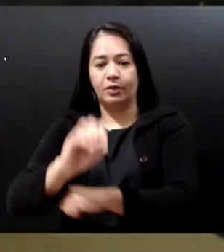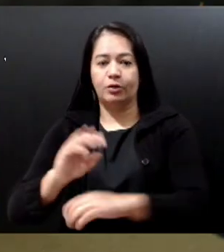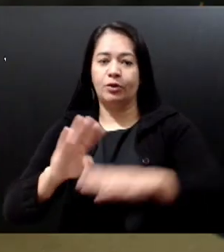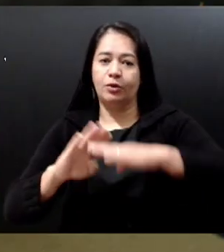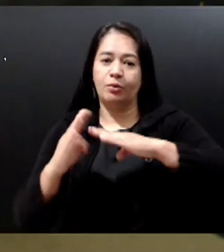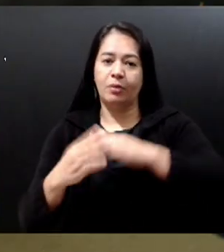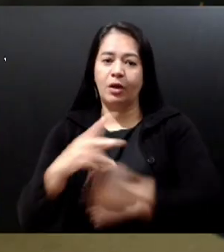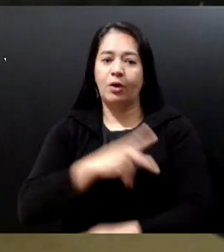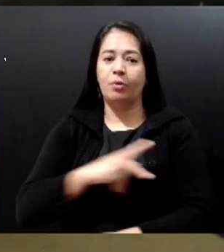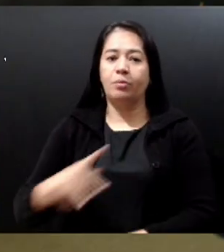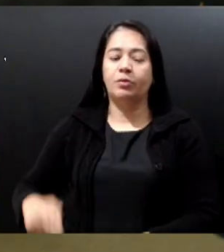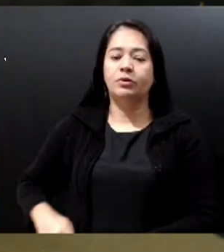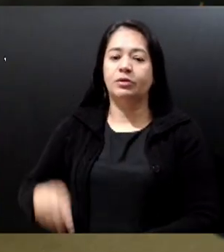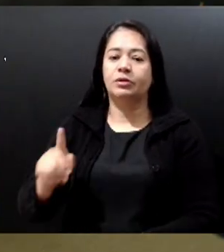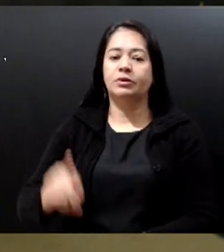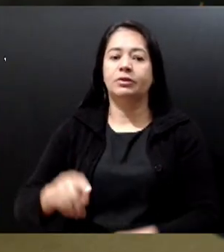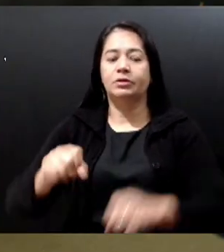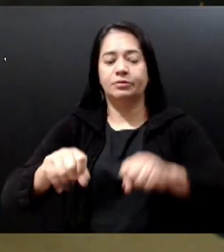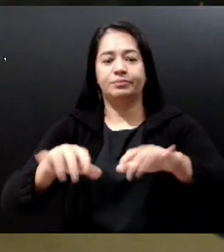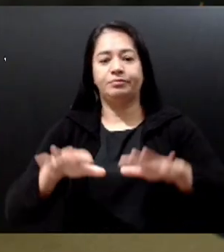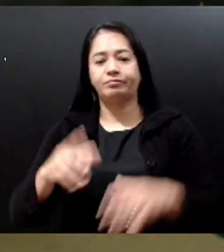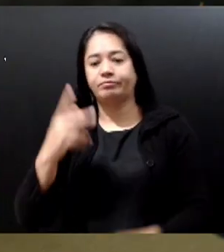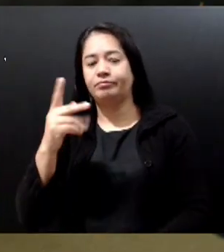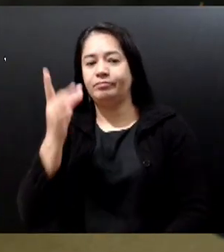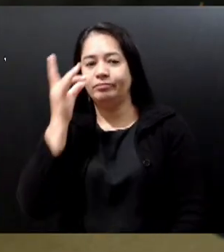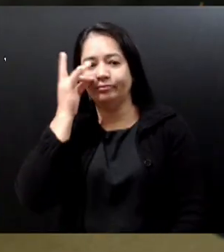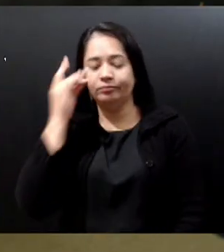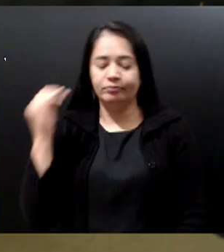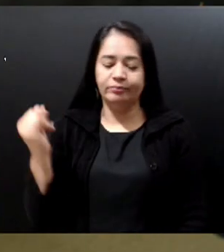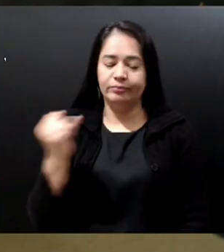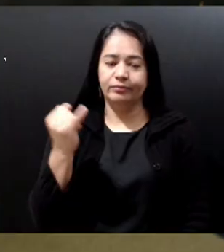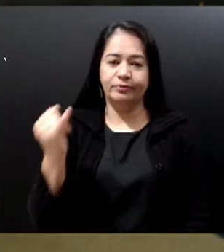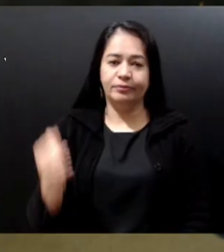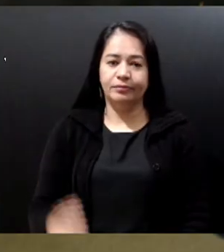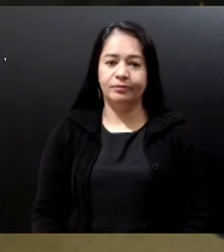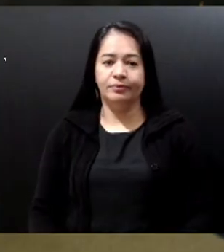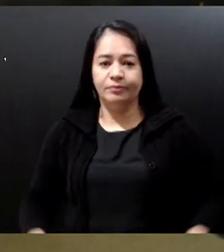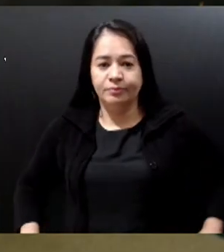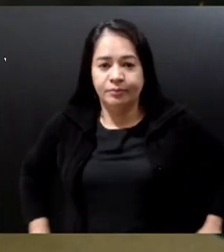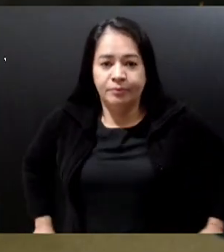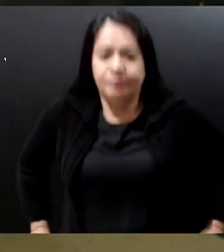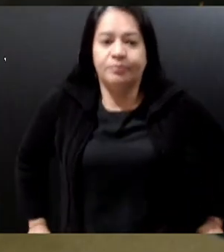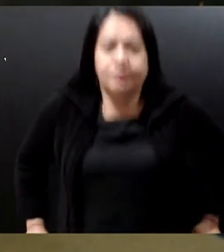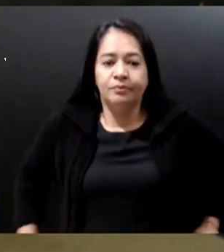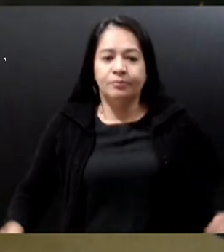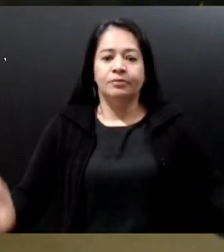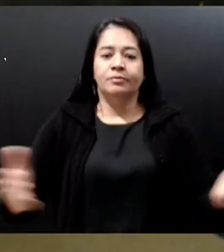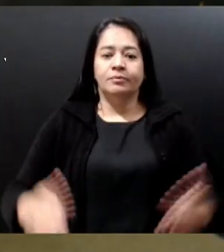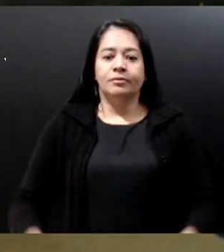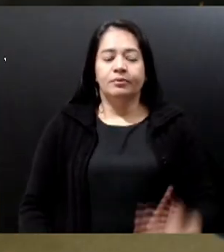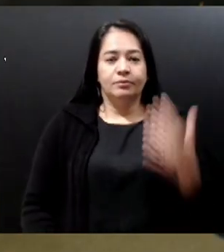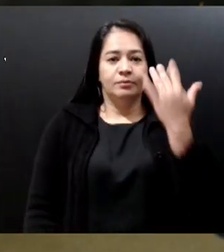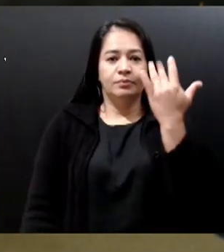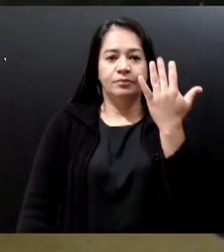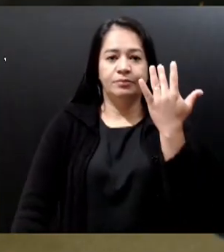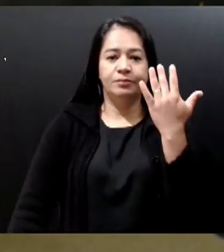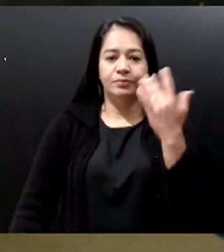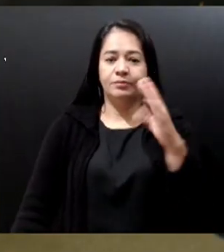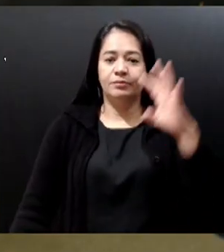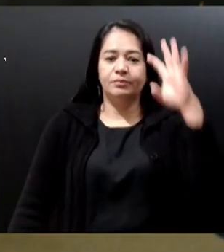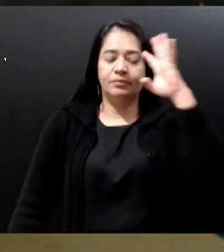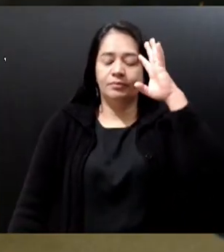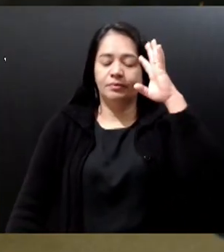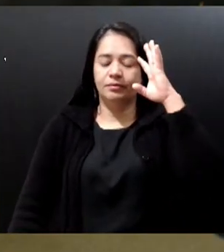da Câmara, e a sua presença é muito importante. E agora vamos à previsão do tempo para hoje, quarta-feira, aqui em Campinas. Olha,